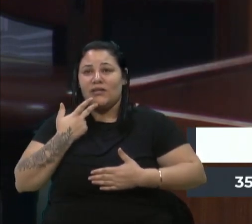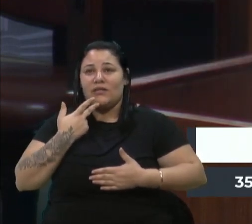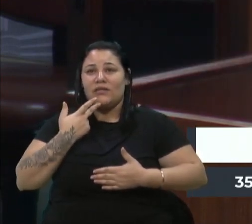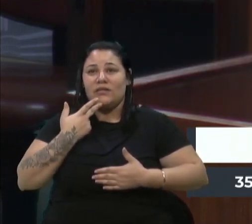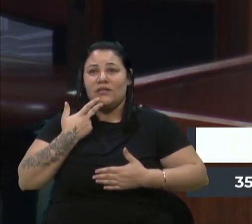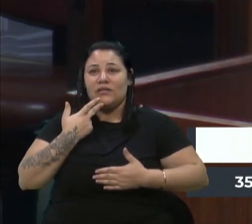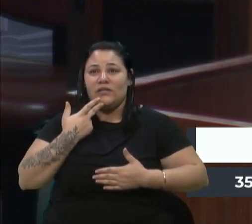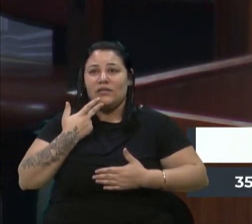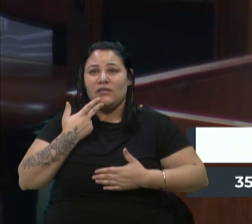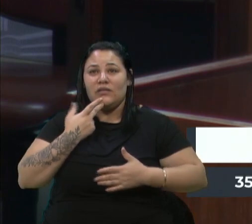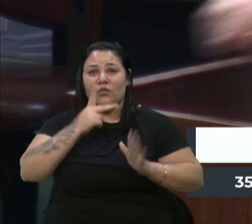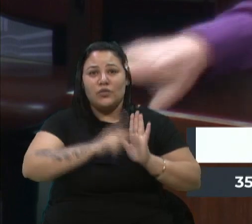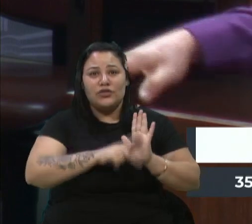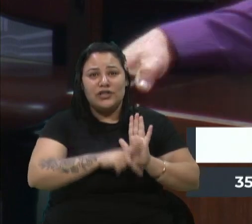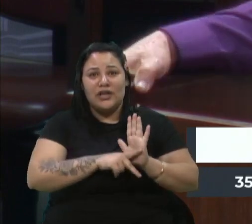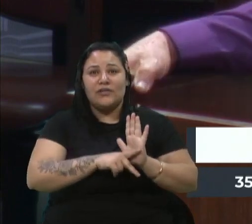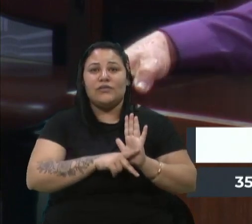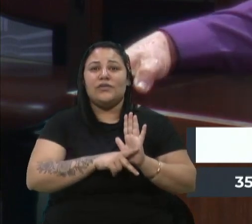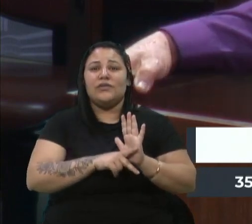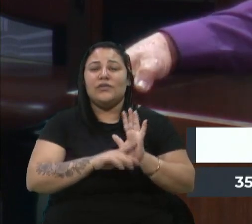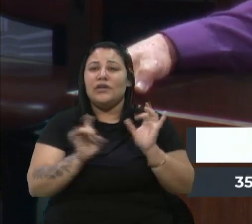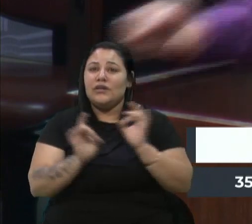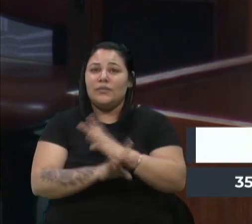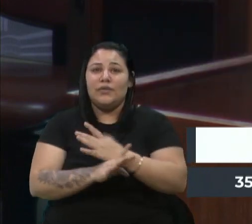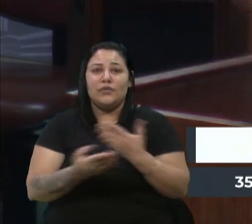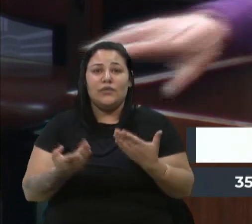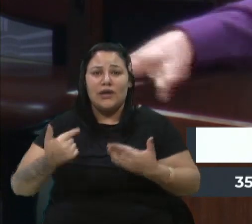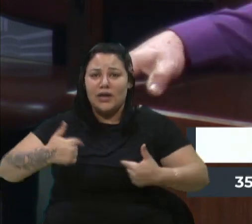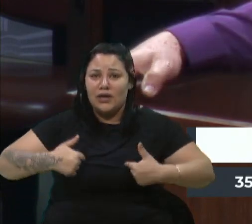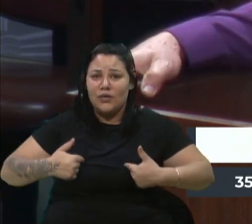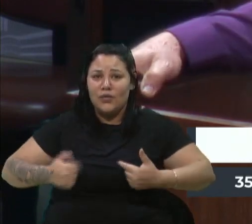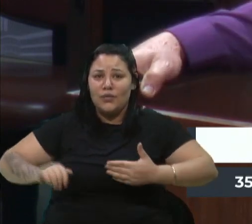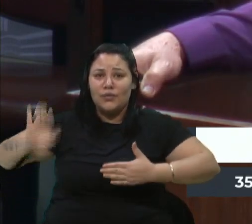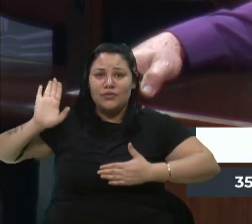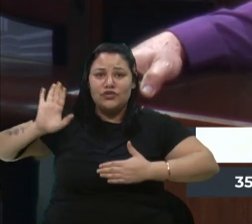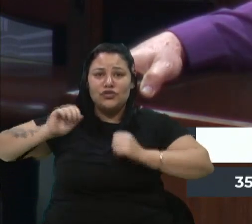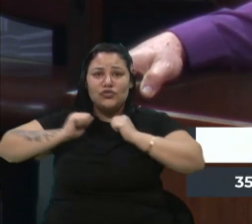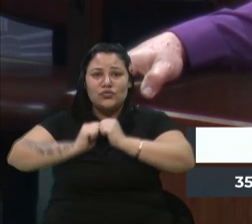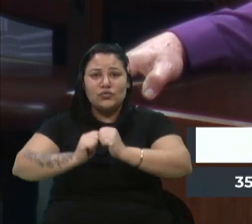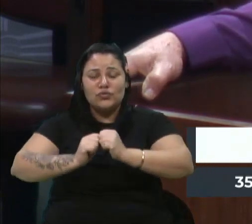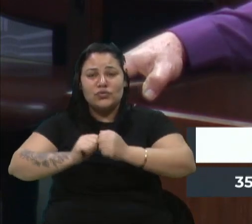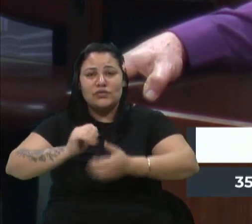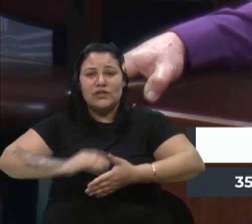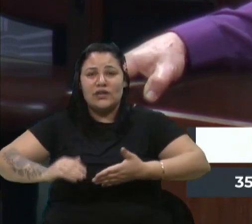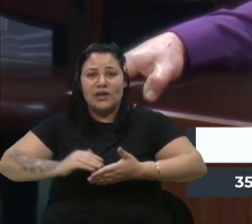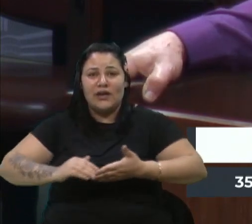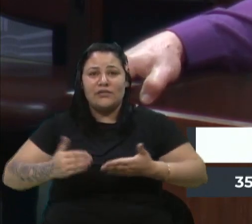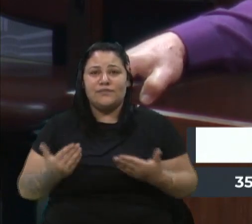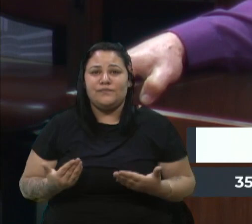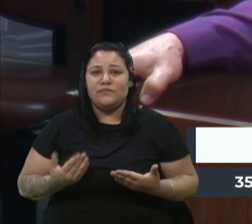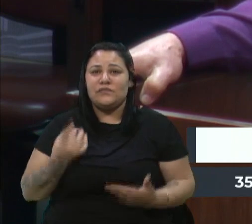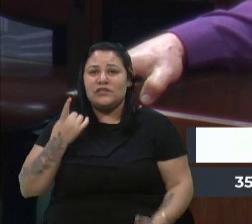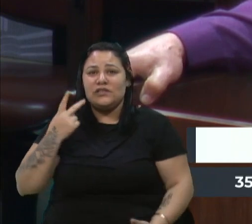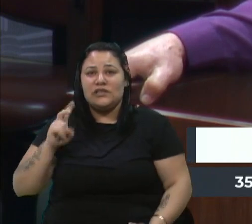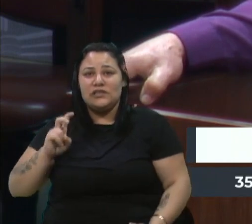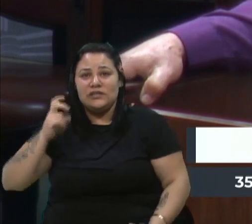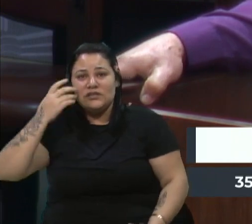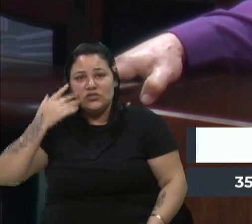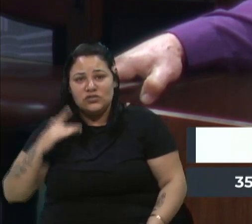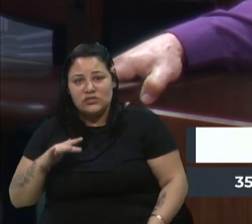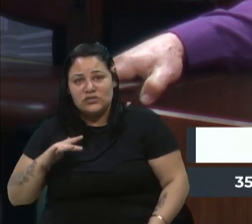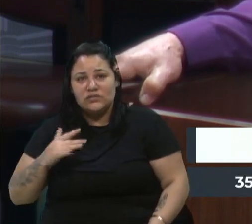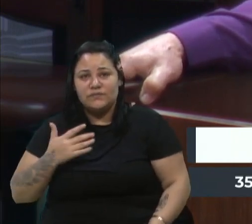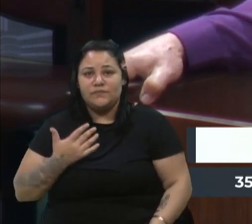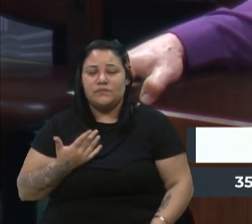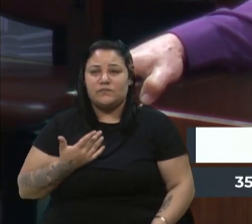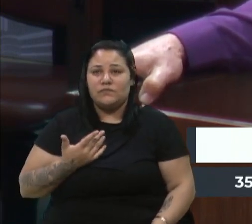projeto vai estar pronto para vocês usufruir. Eu me comprometi junto com o secretário. 15 dias, não